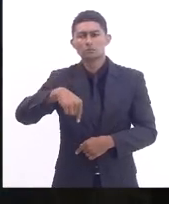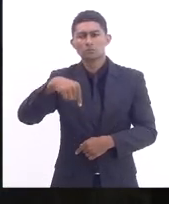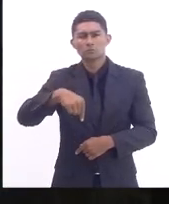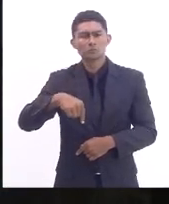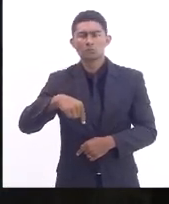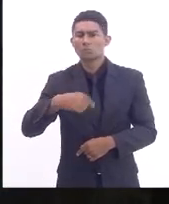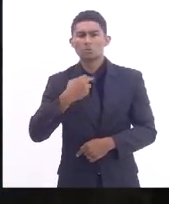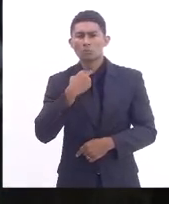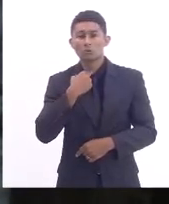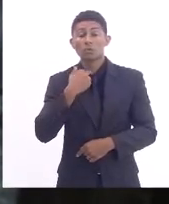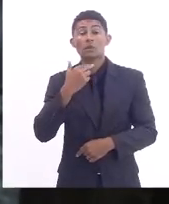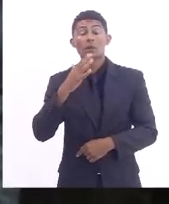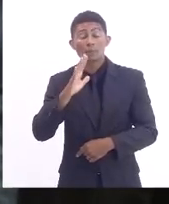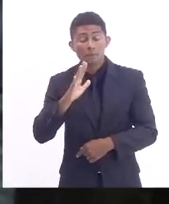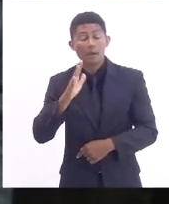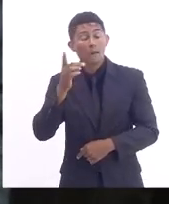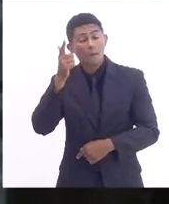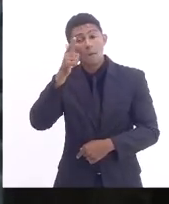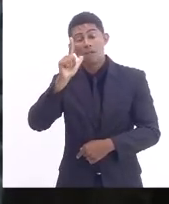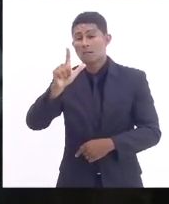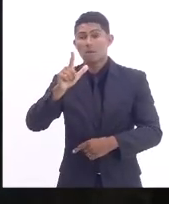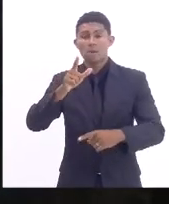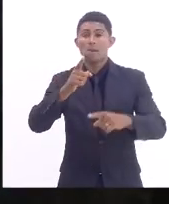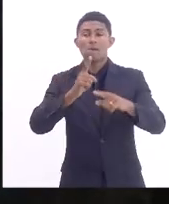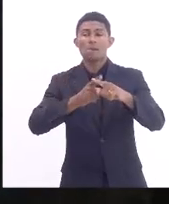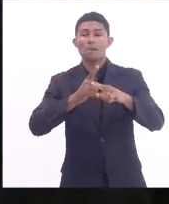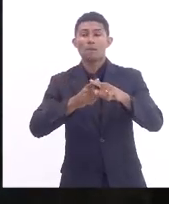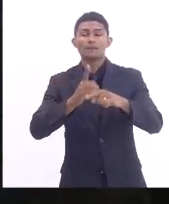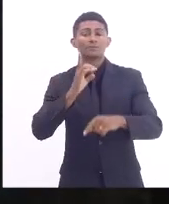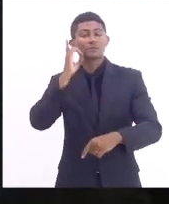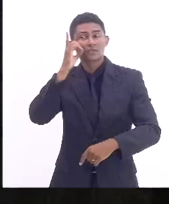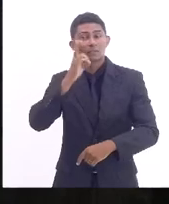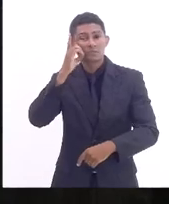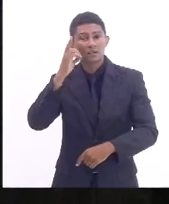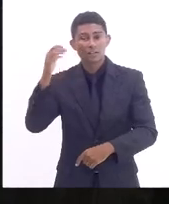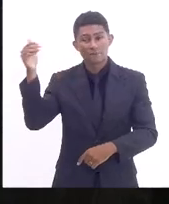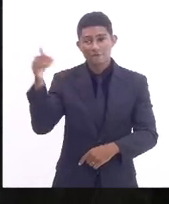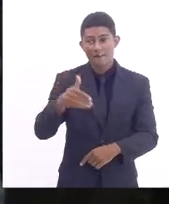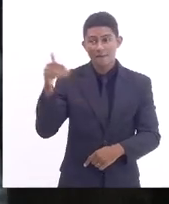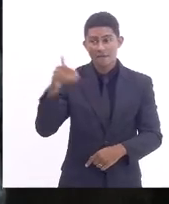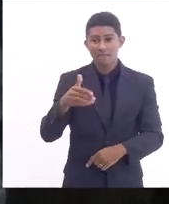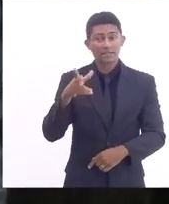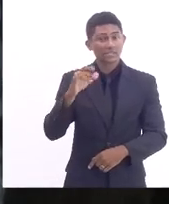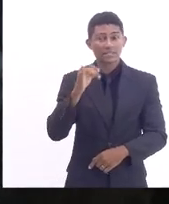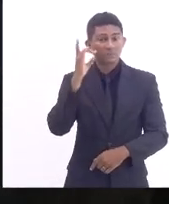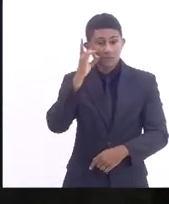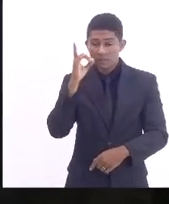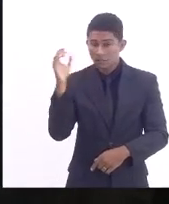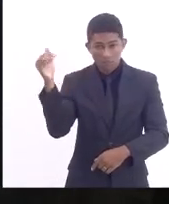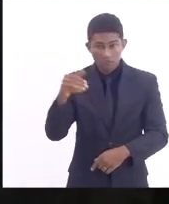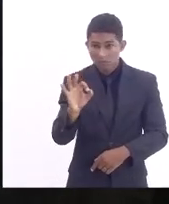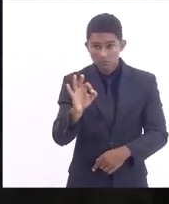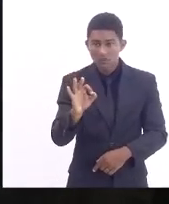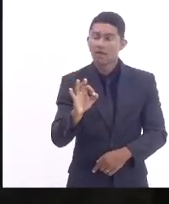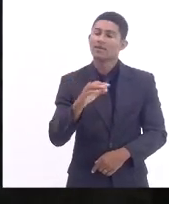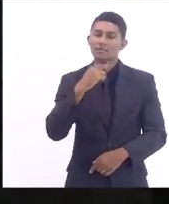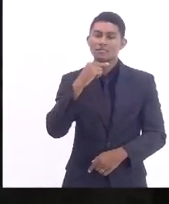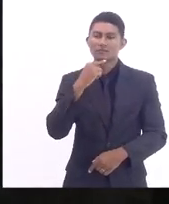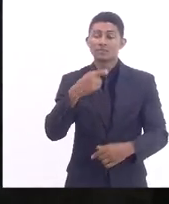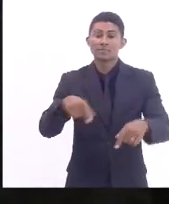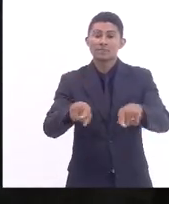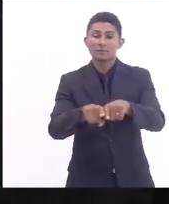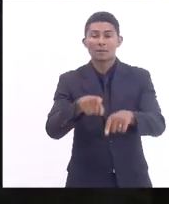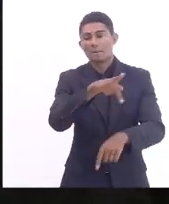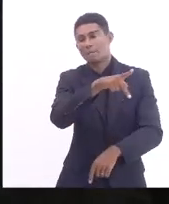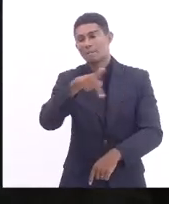pode acontecer aqui pelo região da casa o que os deputados vieram sem Deputado nós não faríamos o presidente